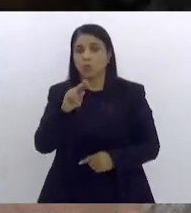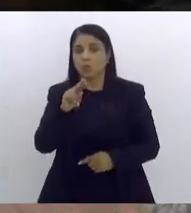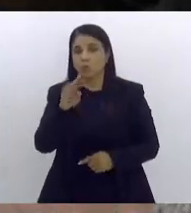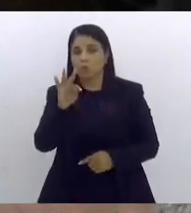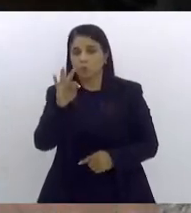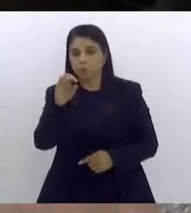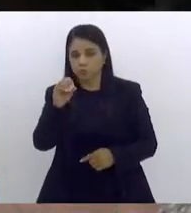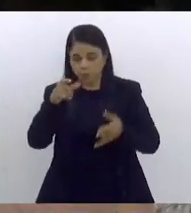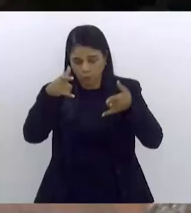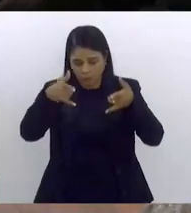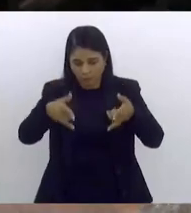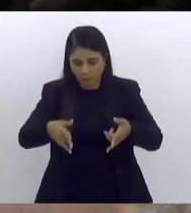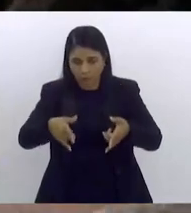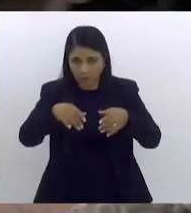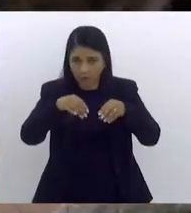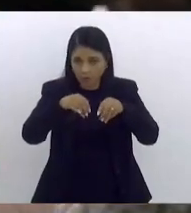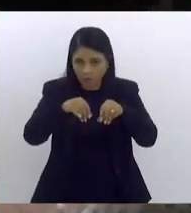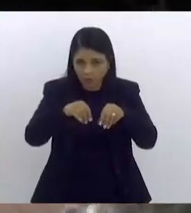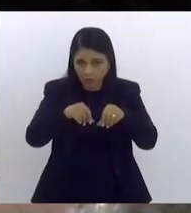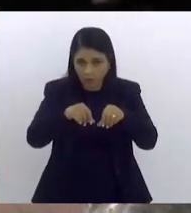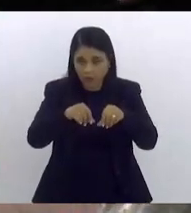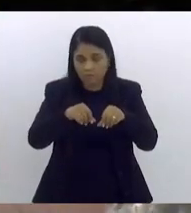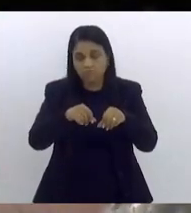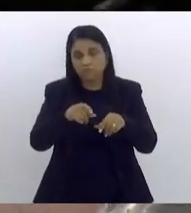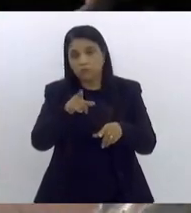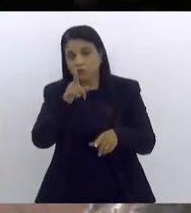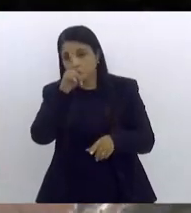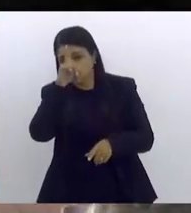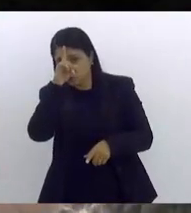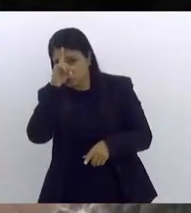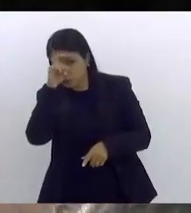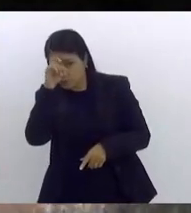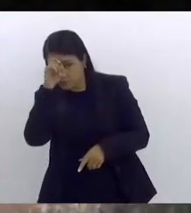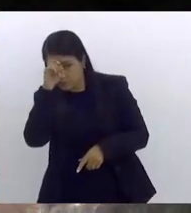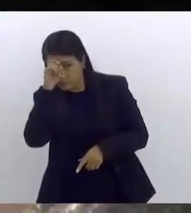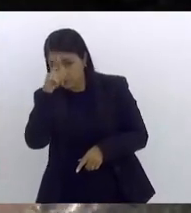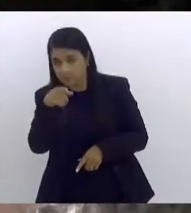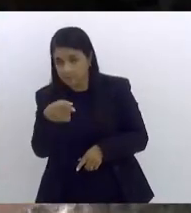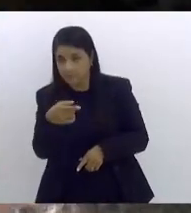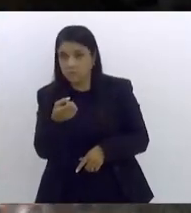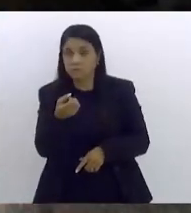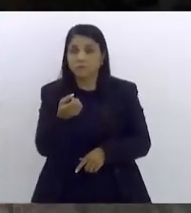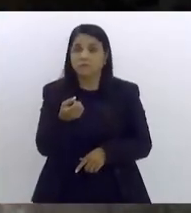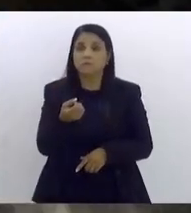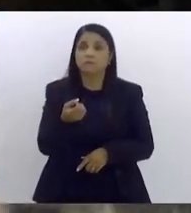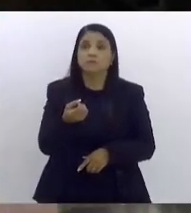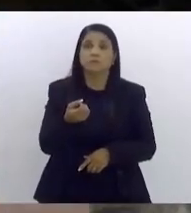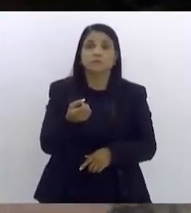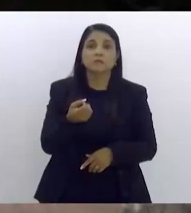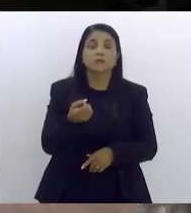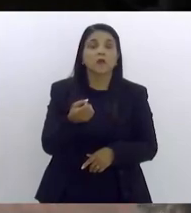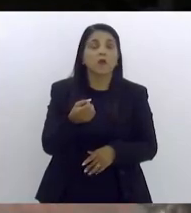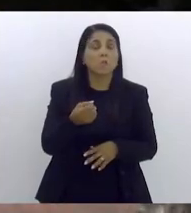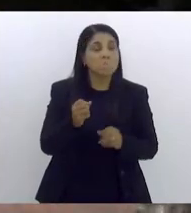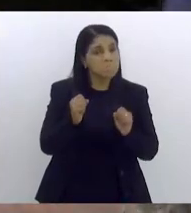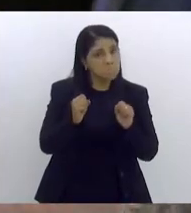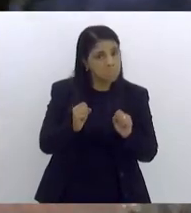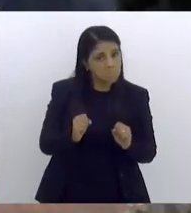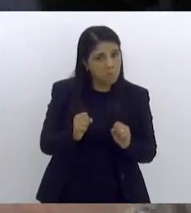na ala ou em hospitais, alguém pode tomar a liberdade